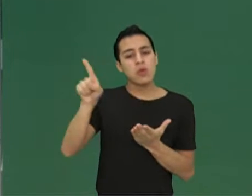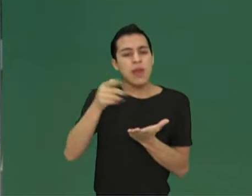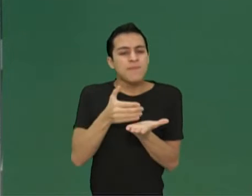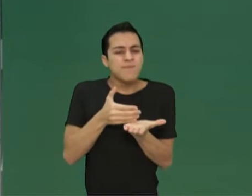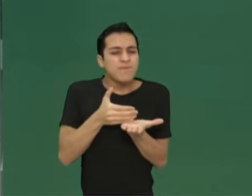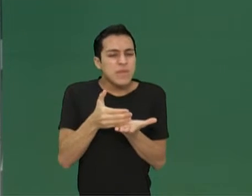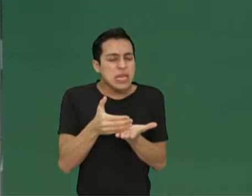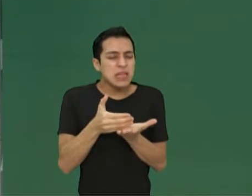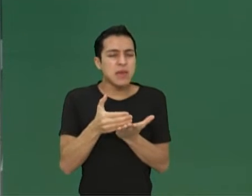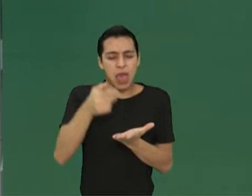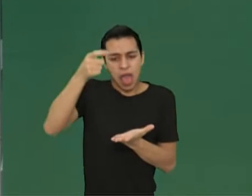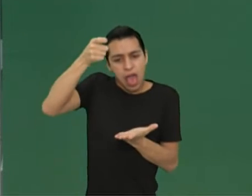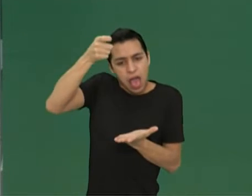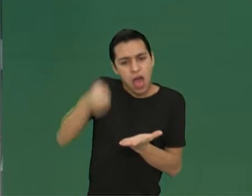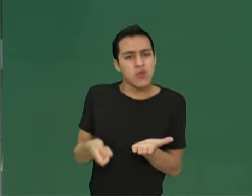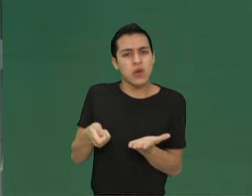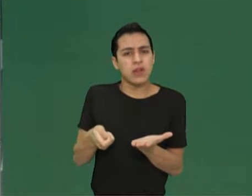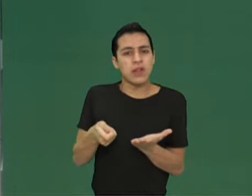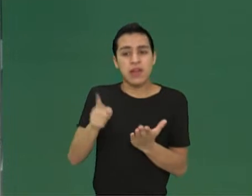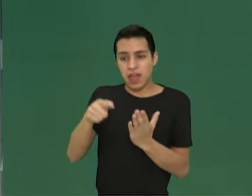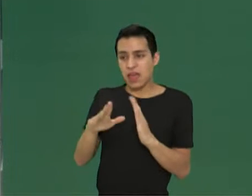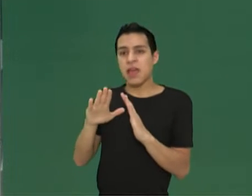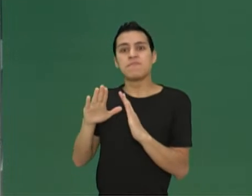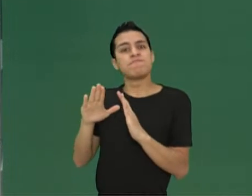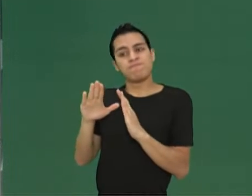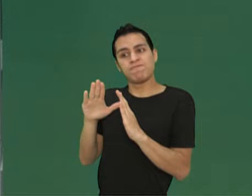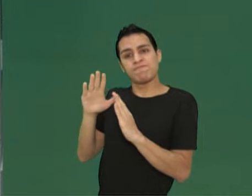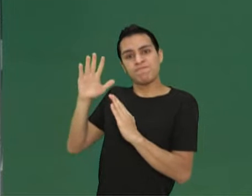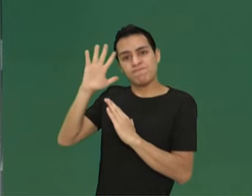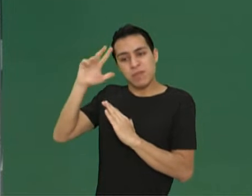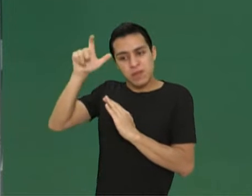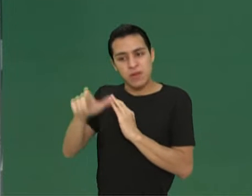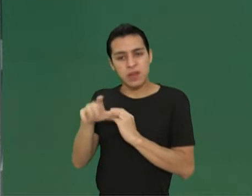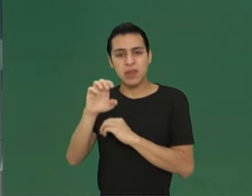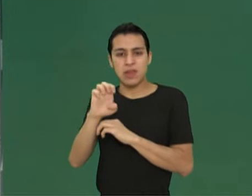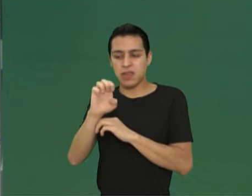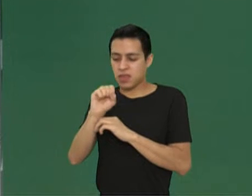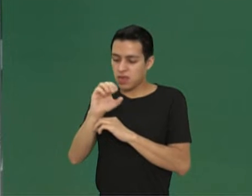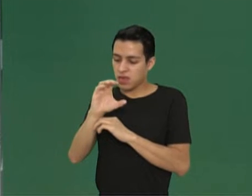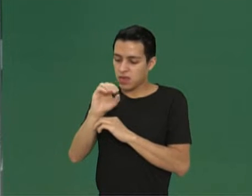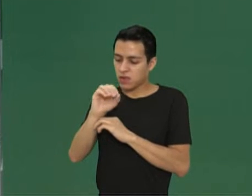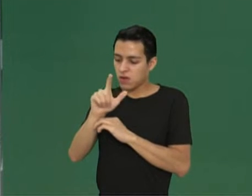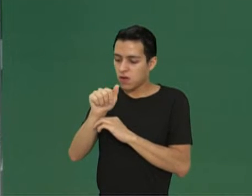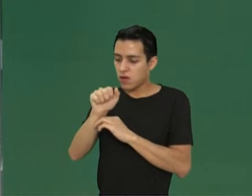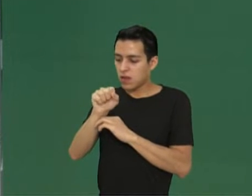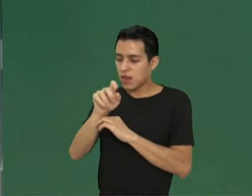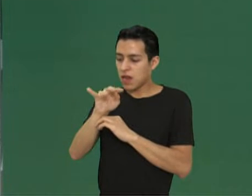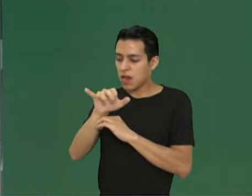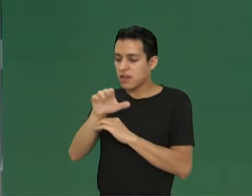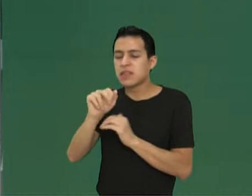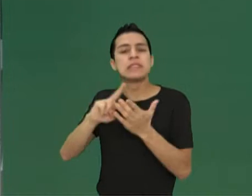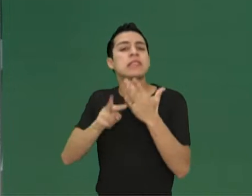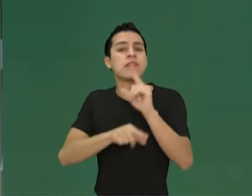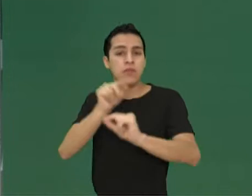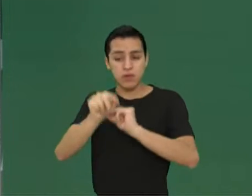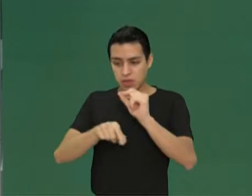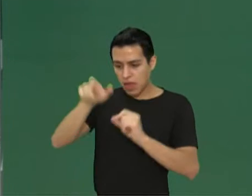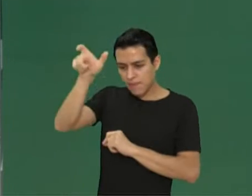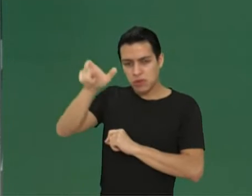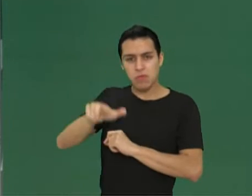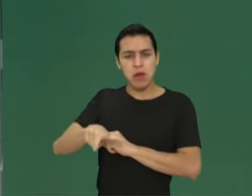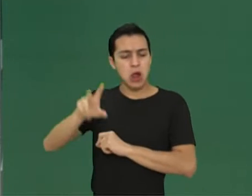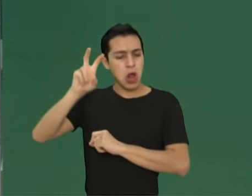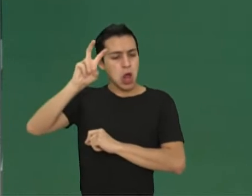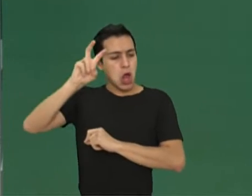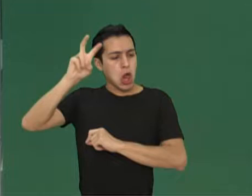autoridade. Essa era uma questão bem marcante da escolástica, né, onde as autoridades, né, intelectuais já